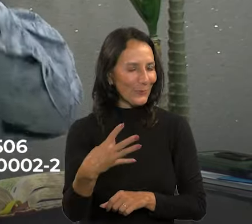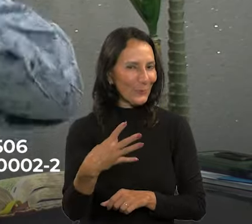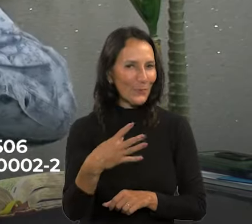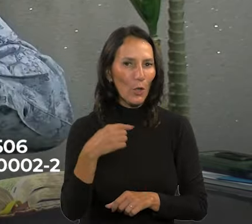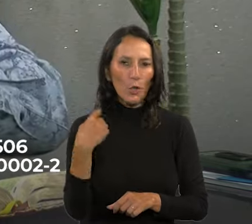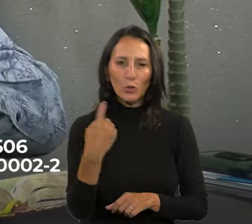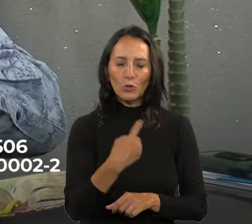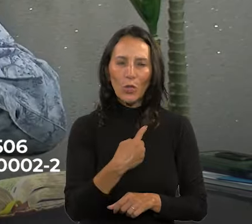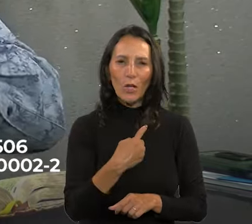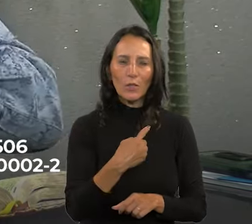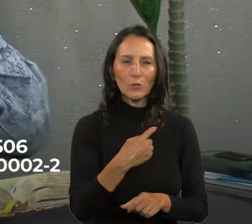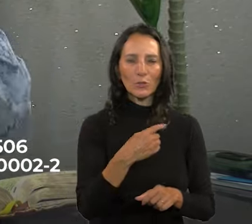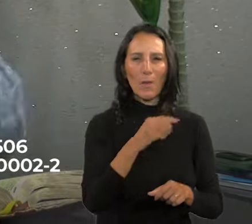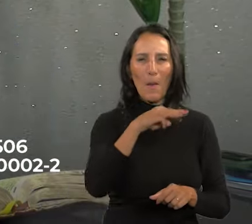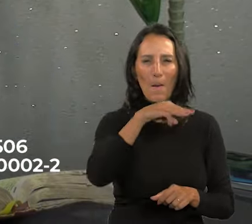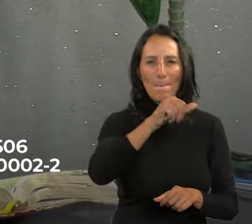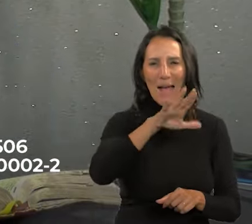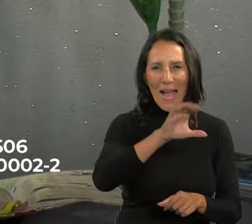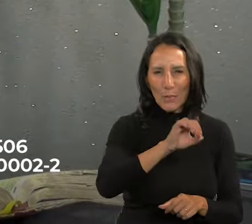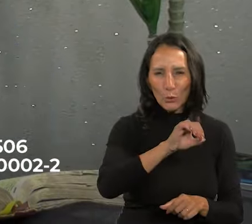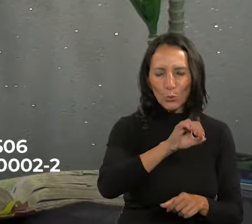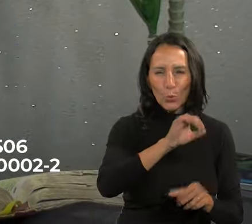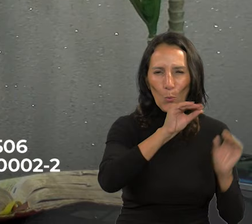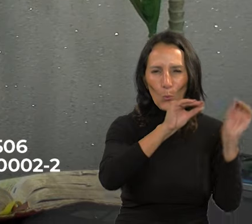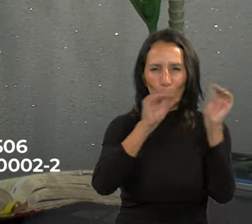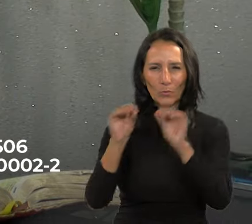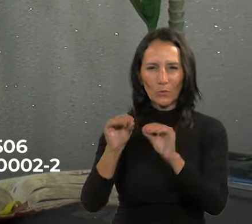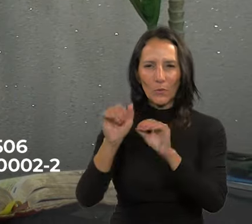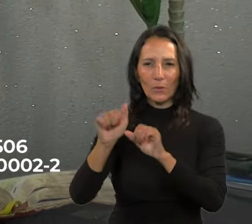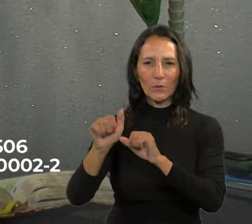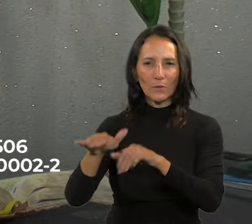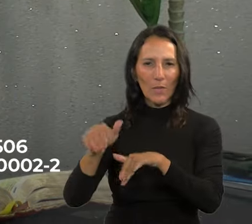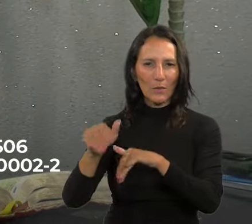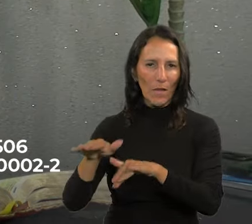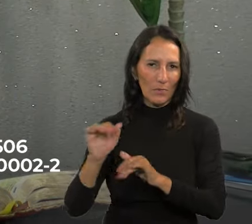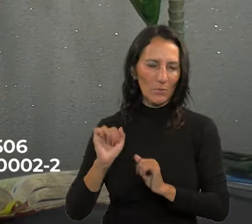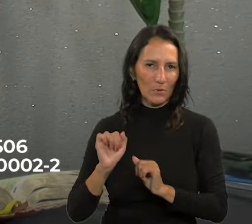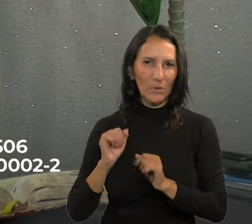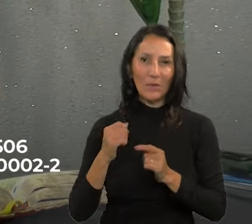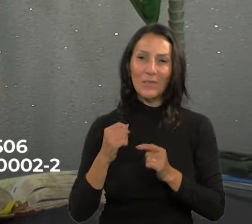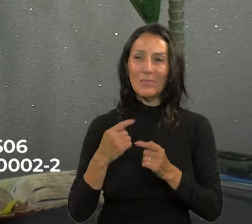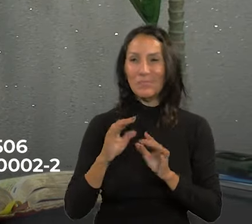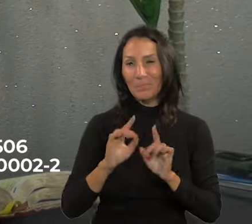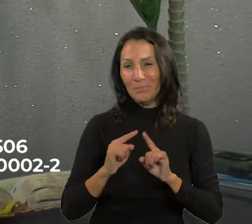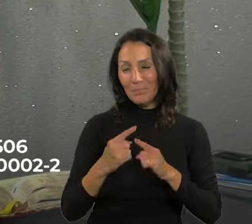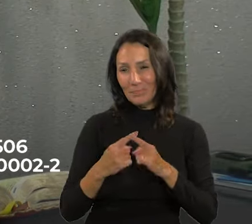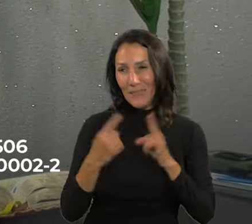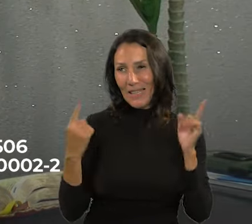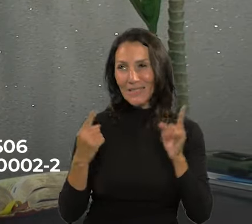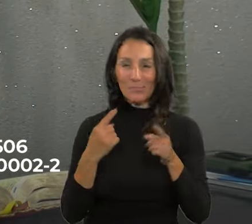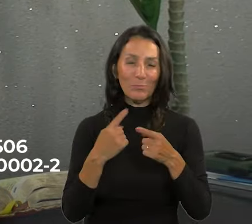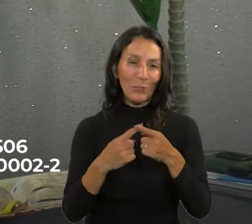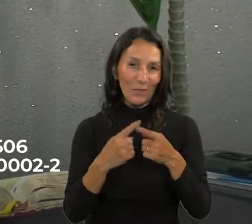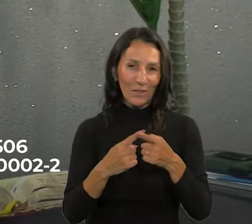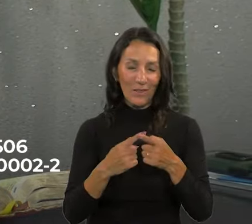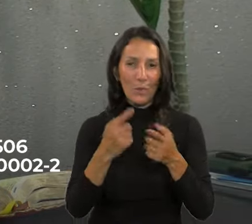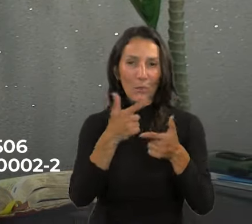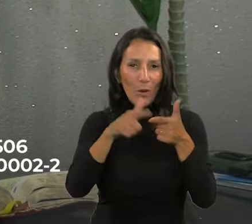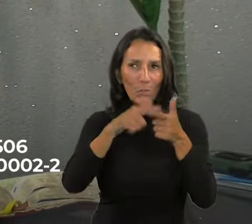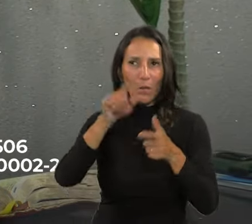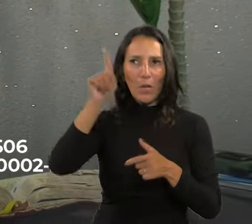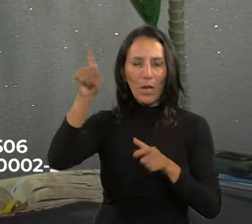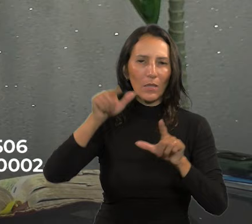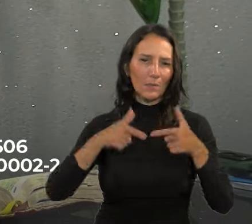a viagem de março. Por quê? Porque a mão de obra lá em Israel, ela é palestina. O judeu não vai